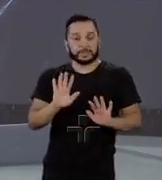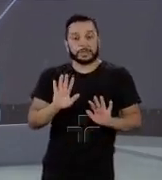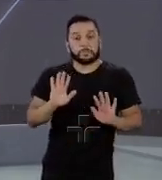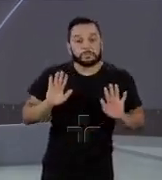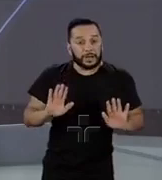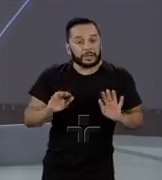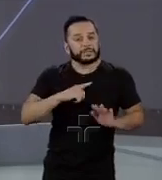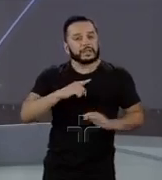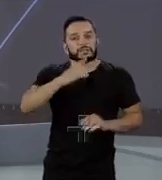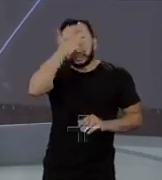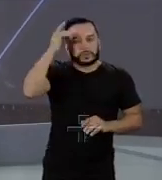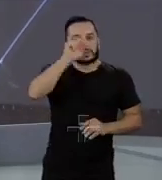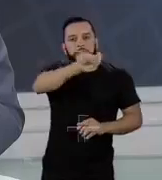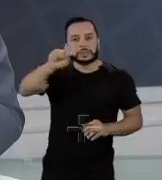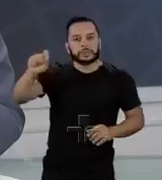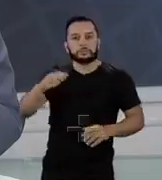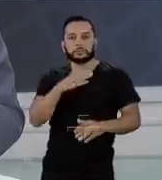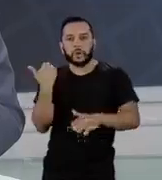continuam morrendo, né?